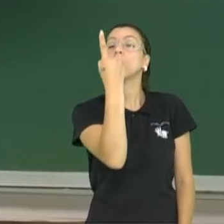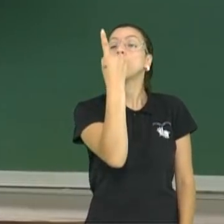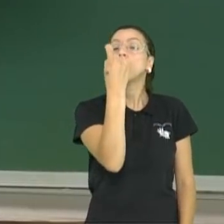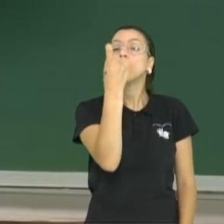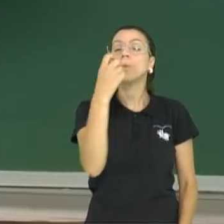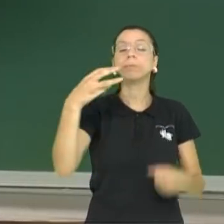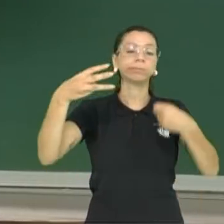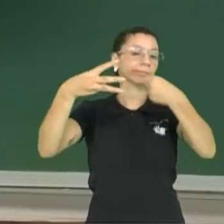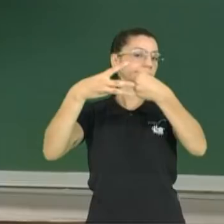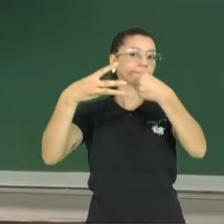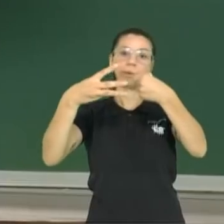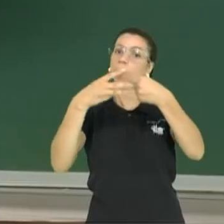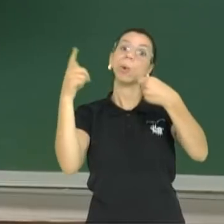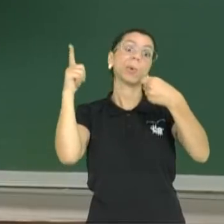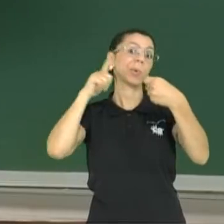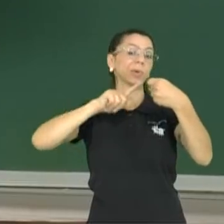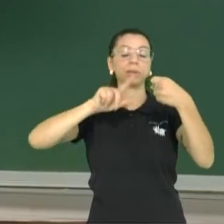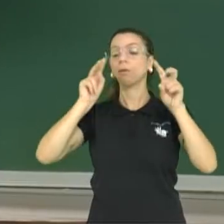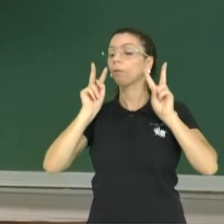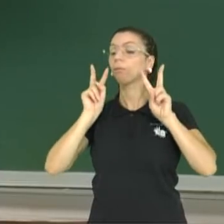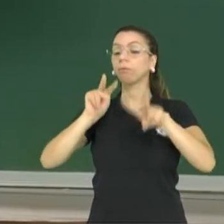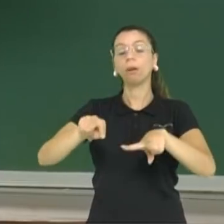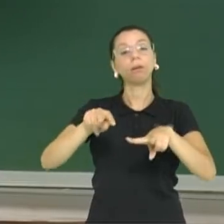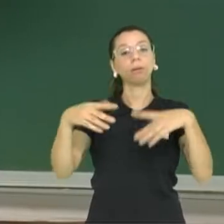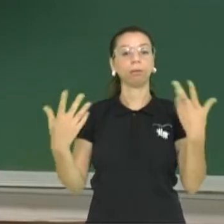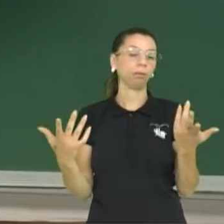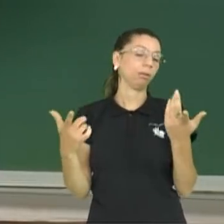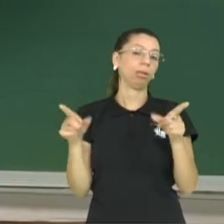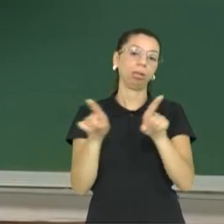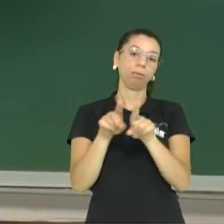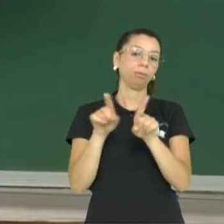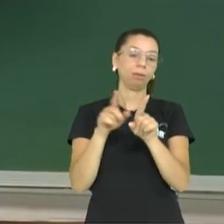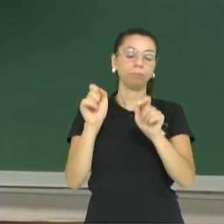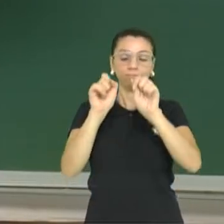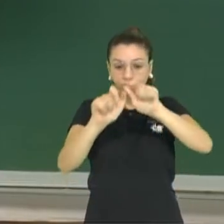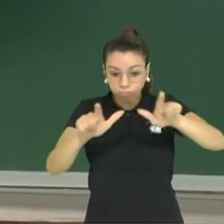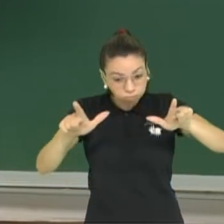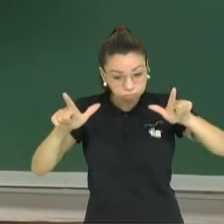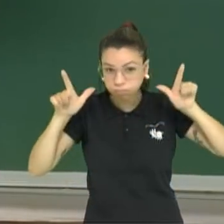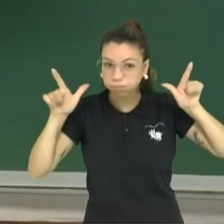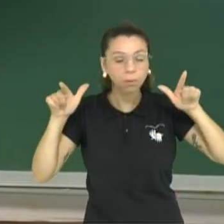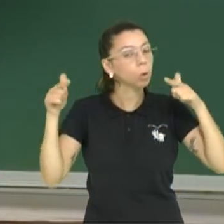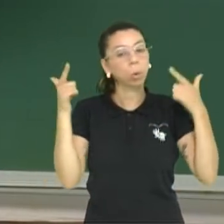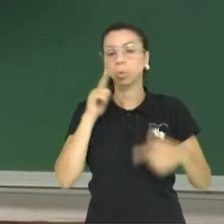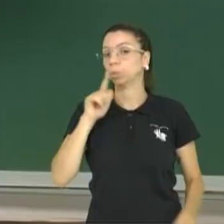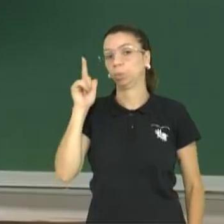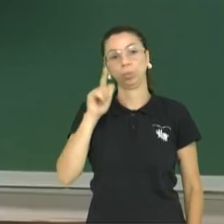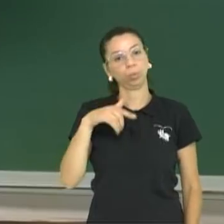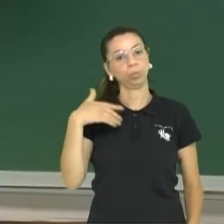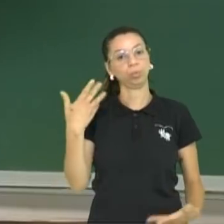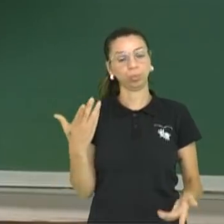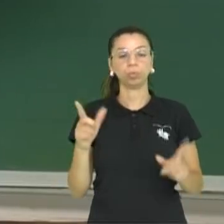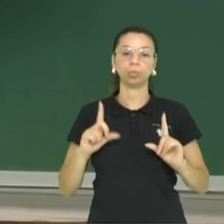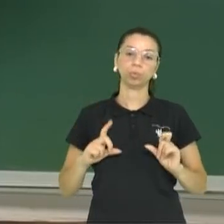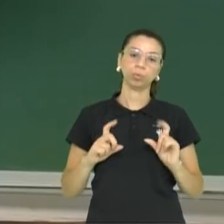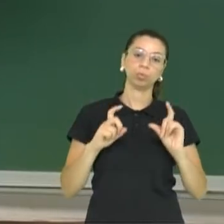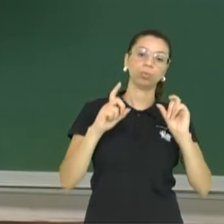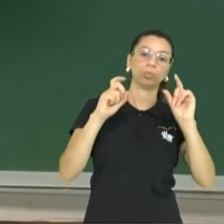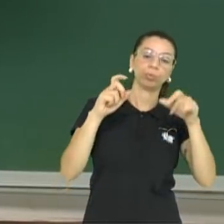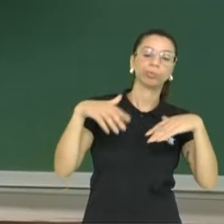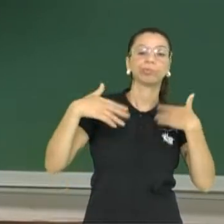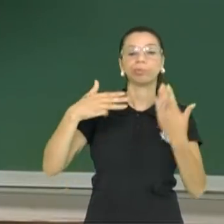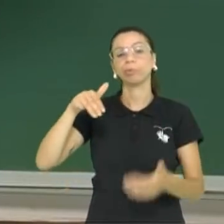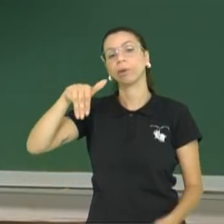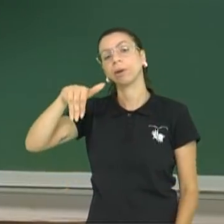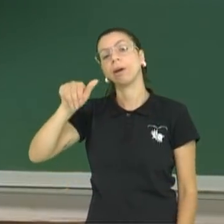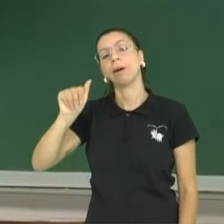ver com o olho nu, né? A nossa visão não tem esse poder de ampliação. Então as bactérias, os